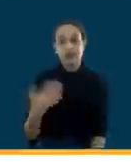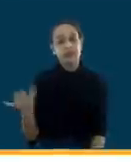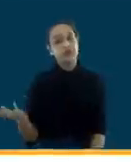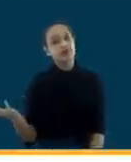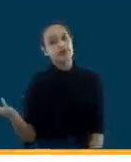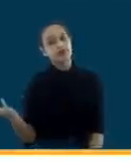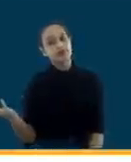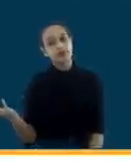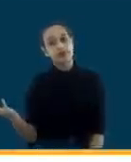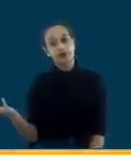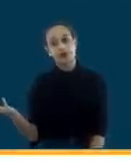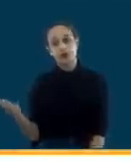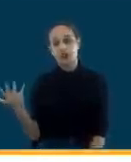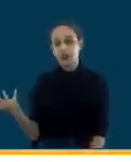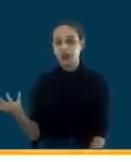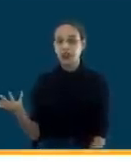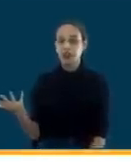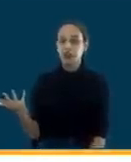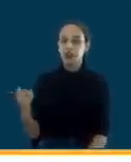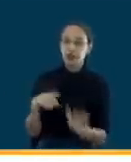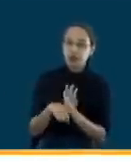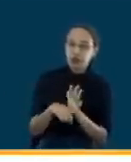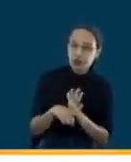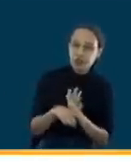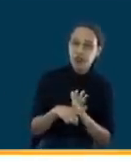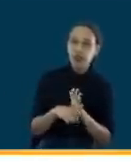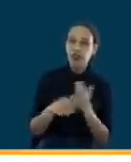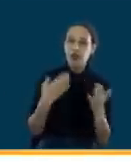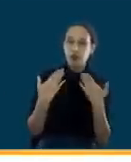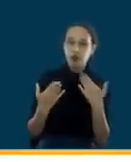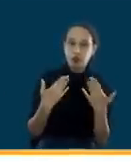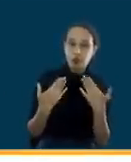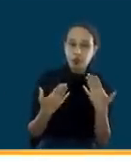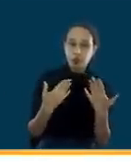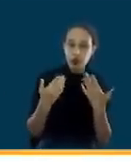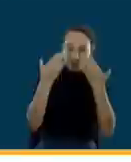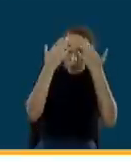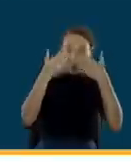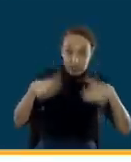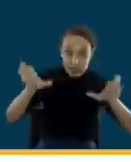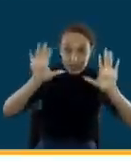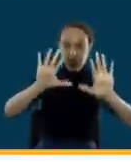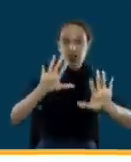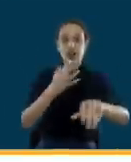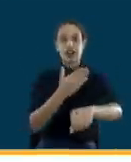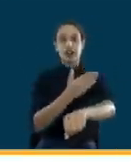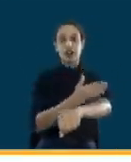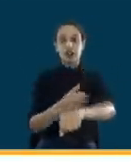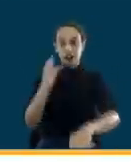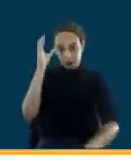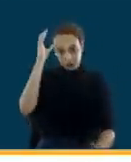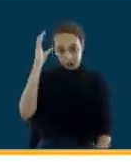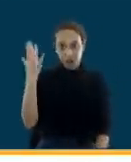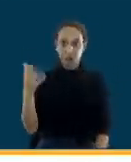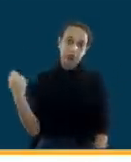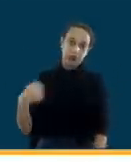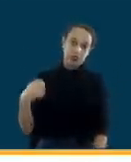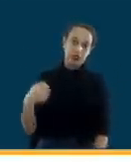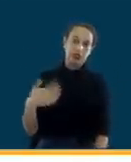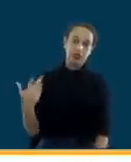uma articulação mais clara do mundo da cultura é indispensável para que a gente possa superar